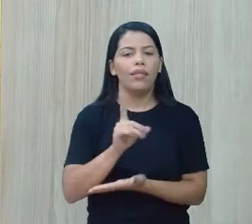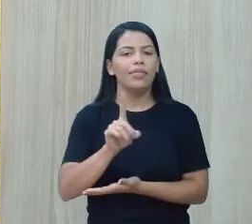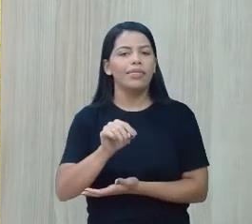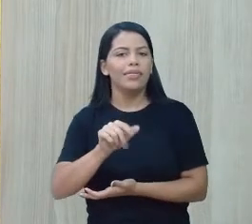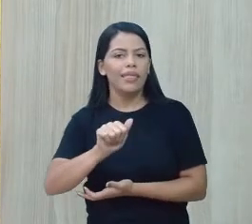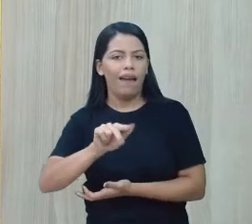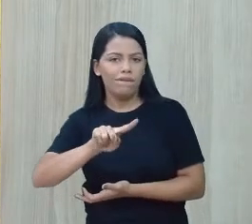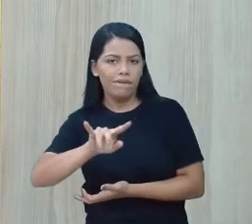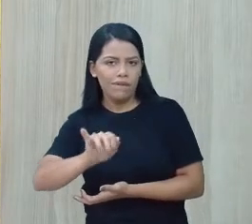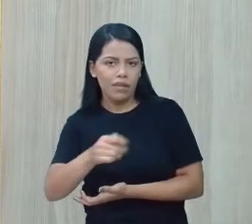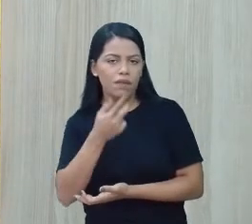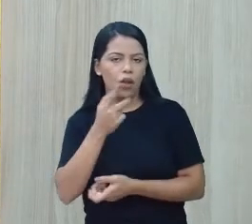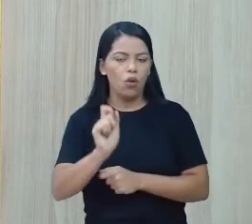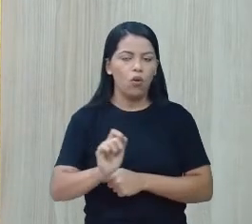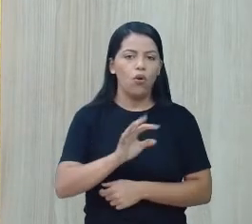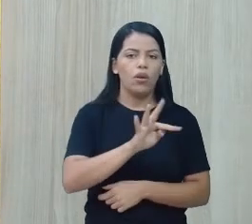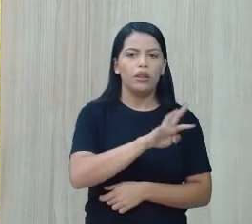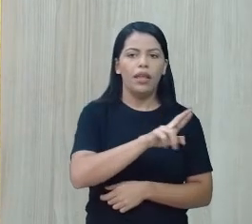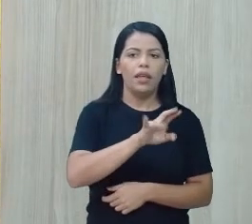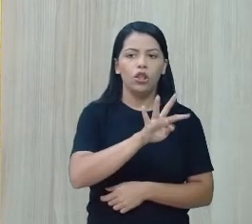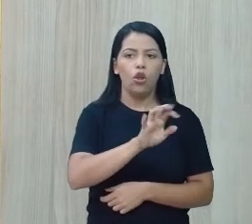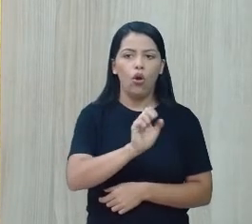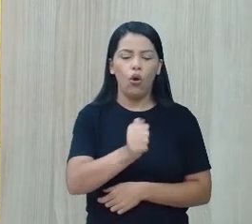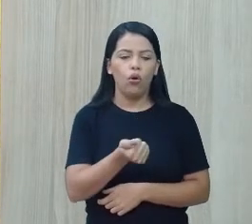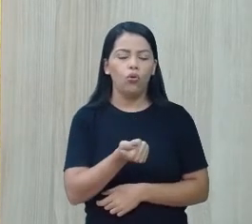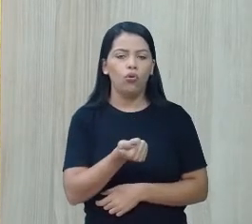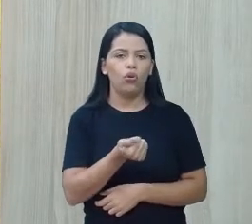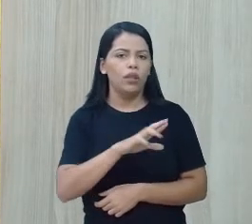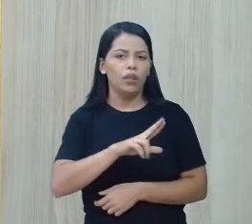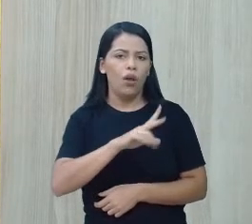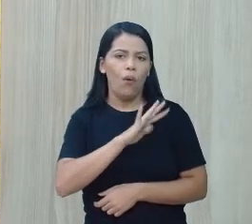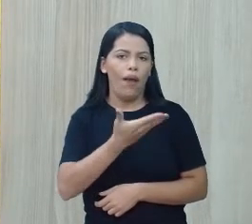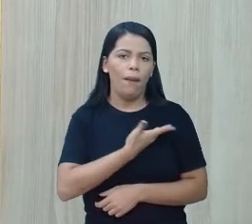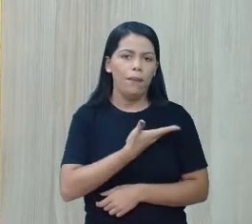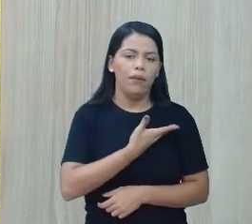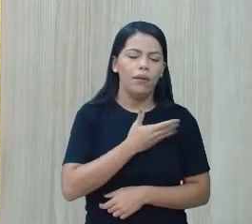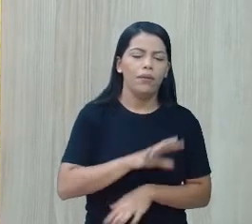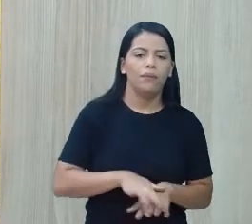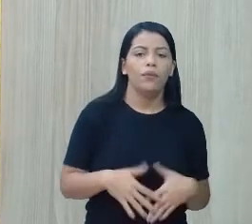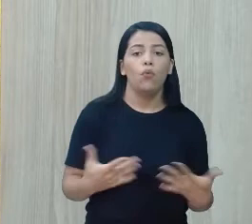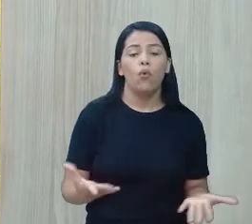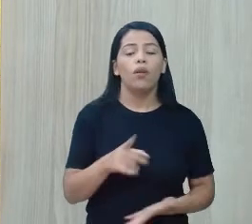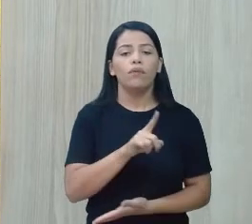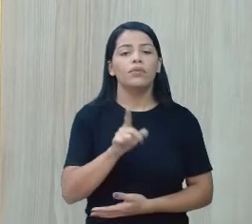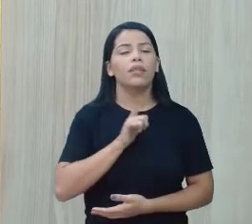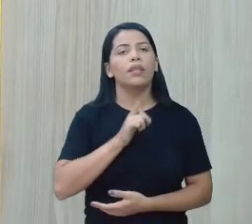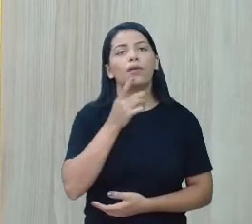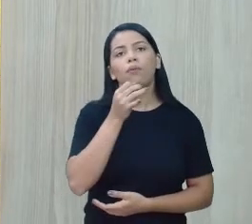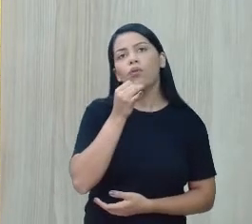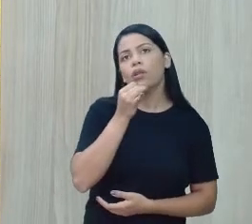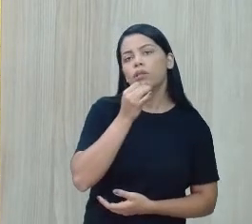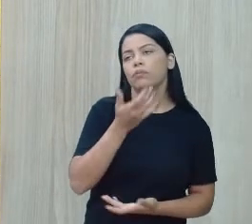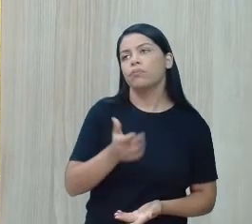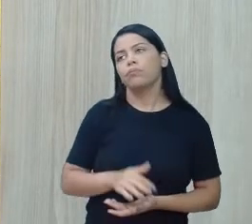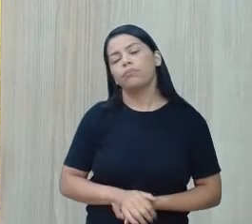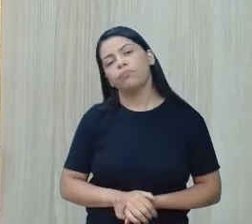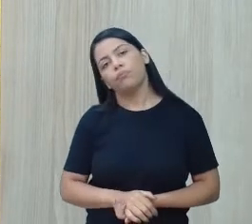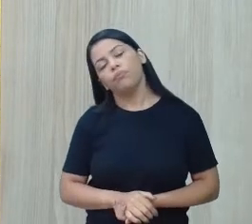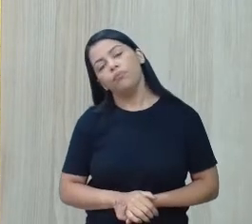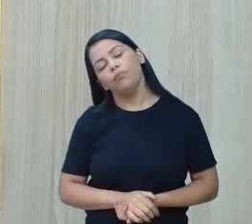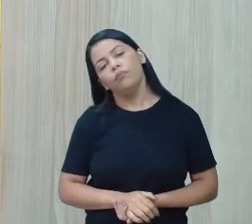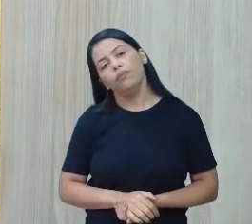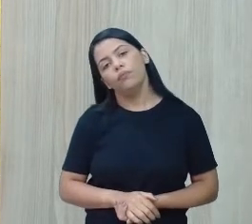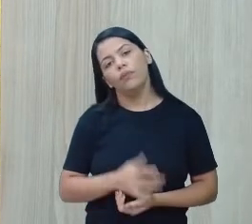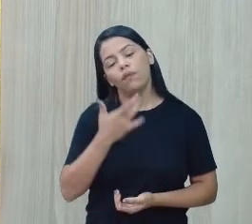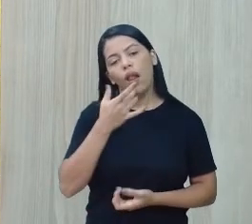Davi, Sim. ele coloca território inimigo, isso também. Não é? Quando é que você tem, por exemplo, a gente usando aquela